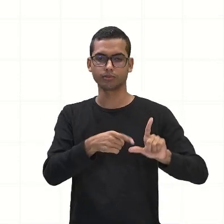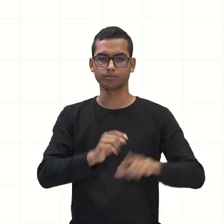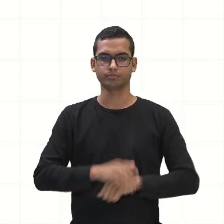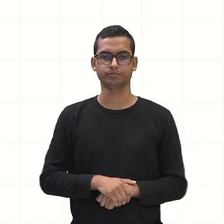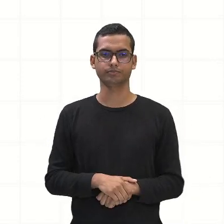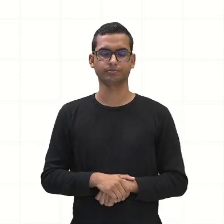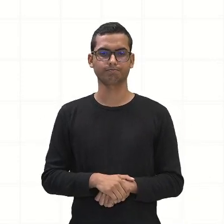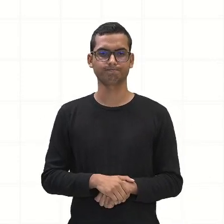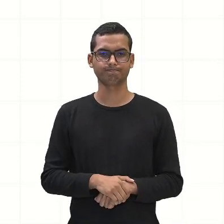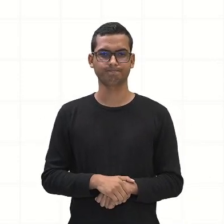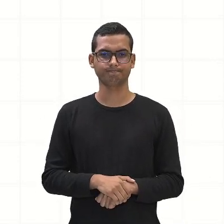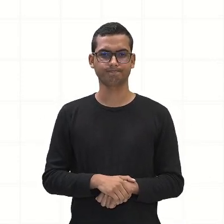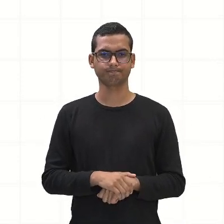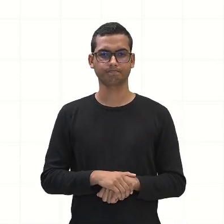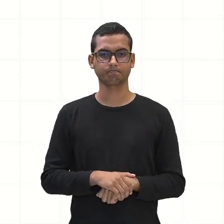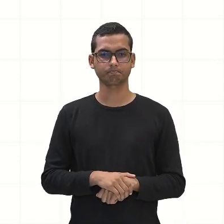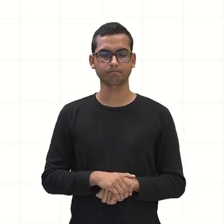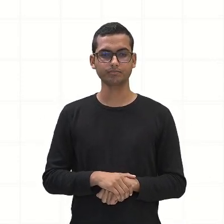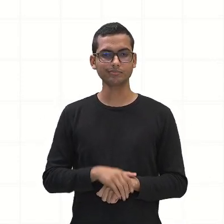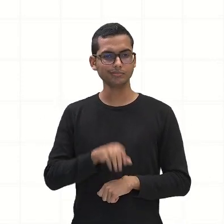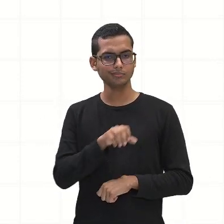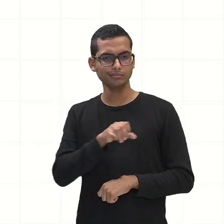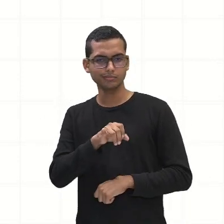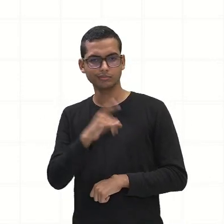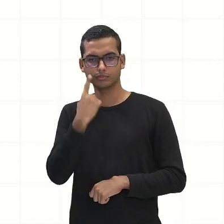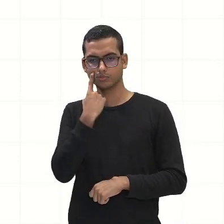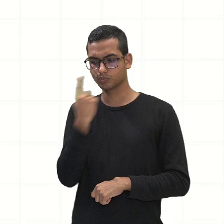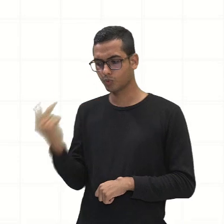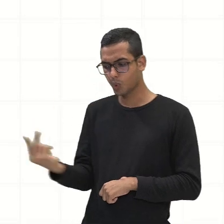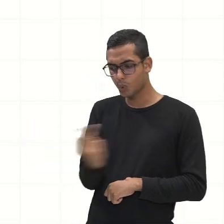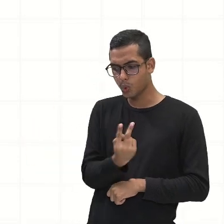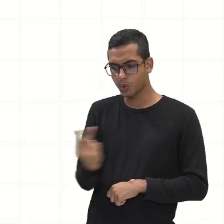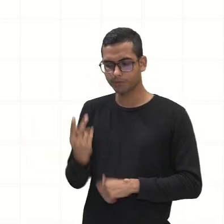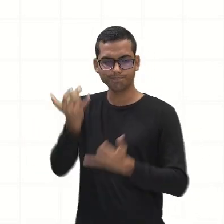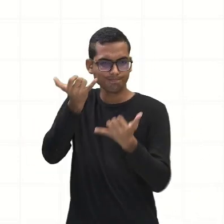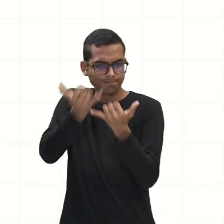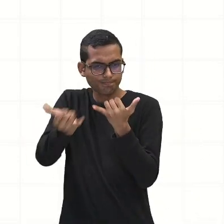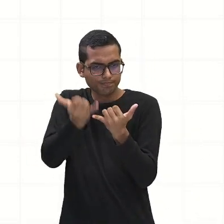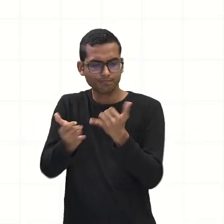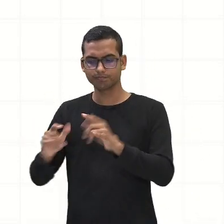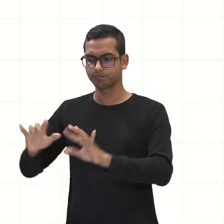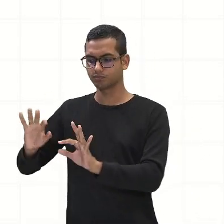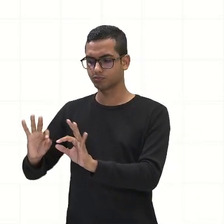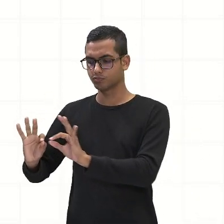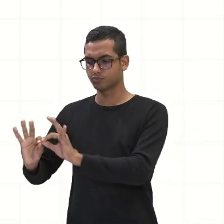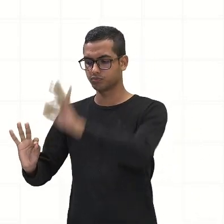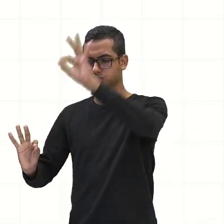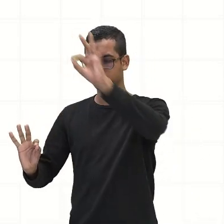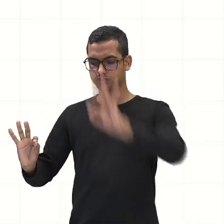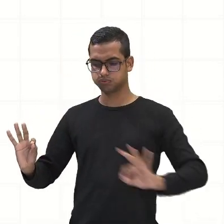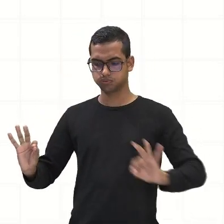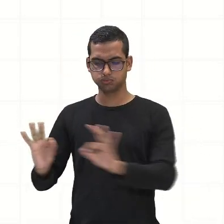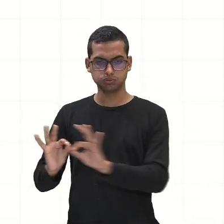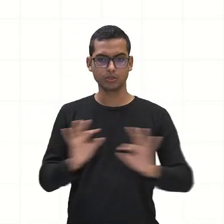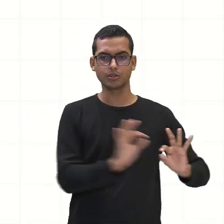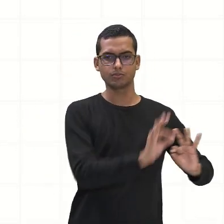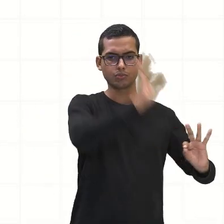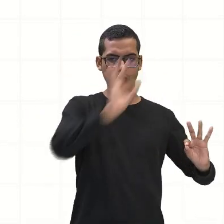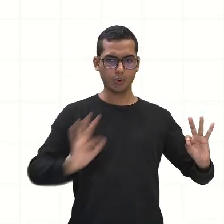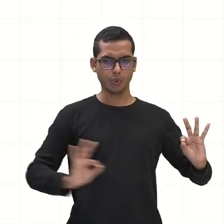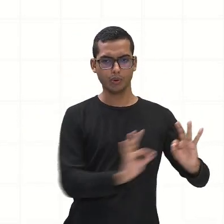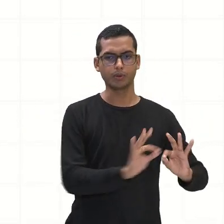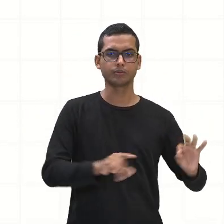Se esses 2 triângulos são semelhantes, os lados correspondentes devem ser semelhantes. Tudo